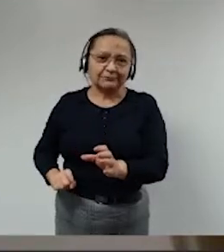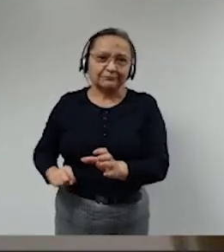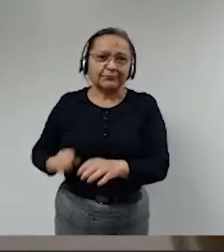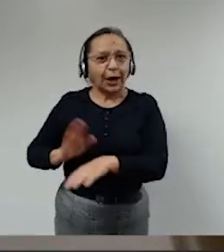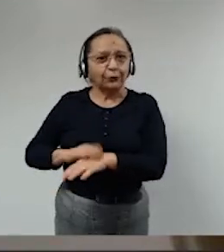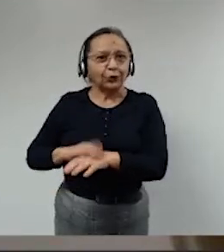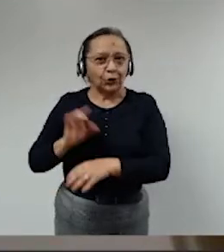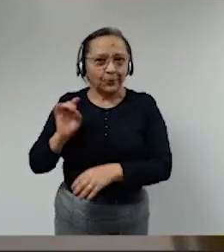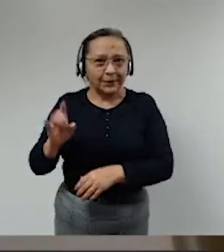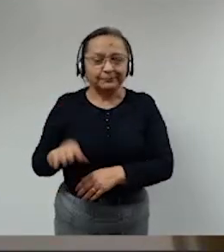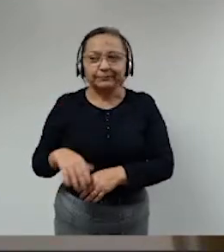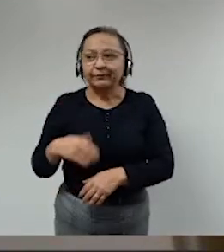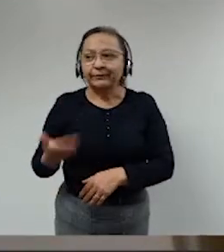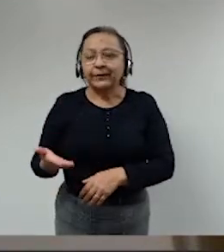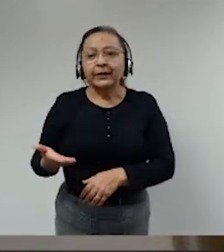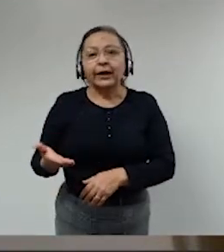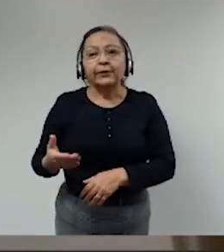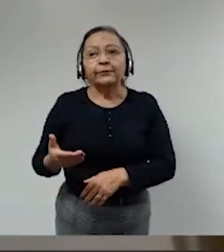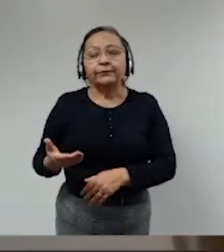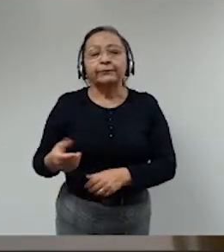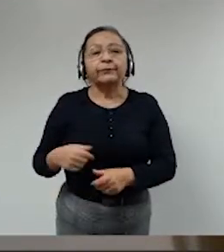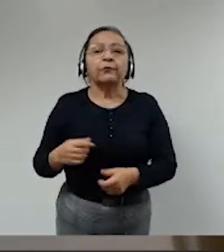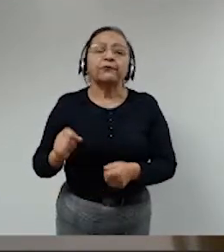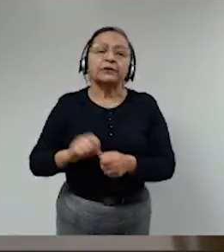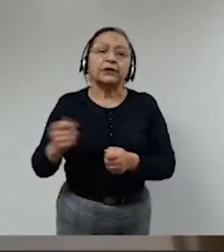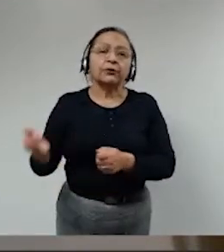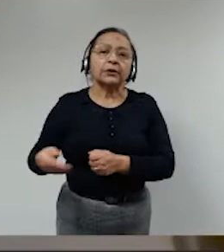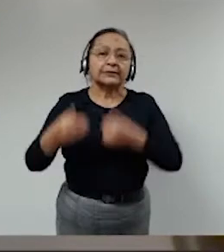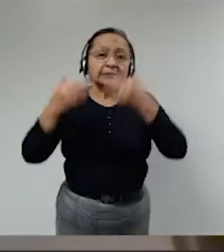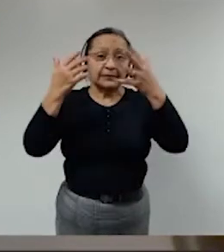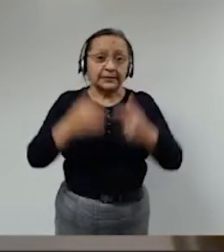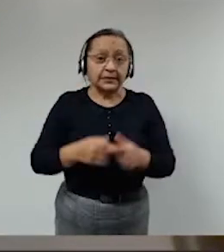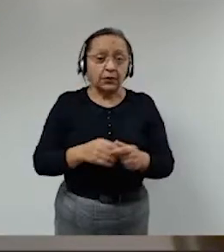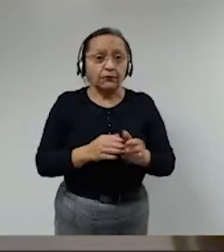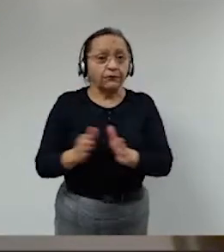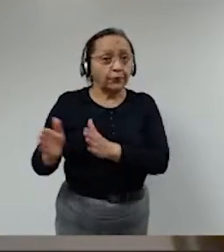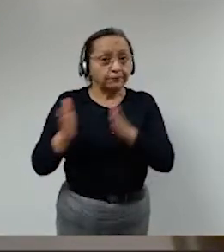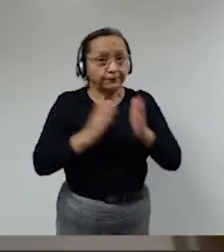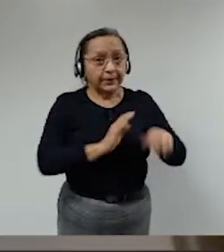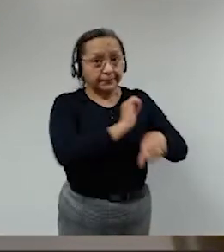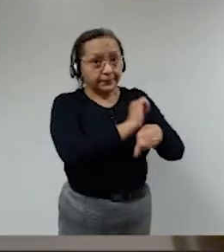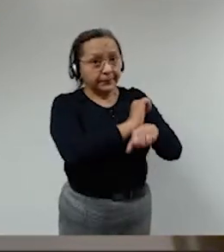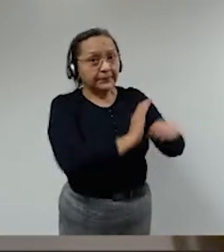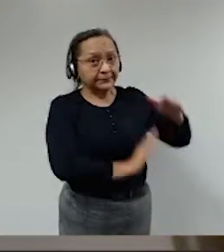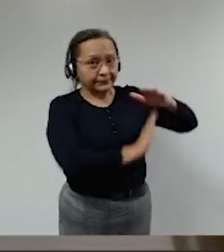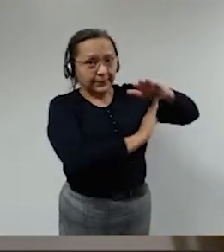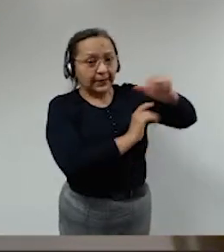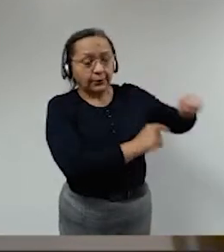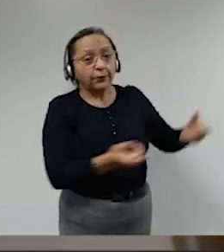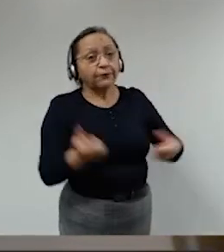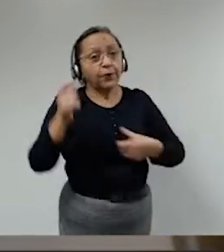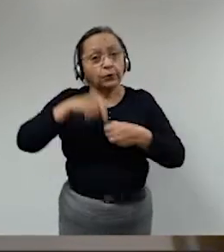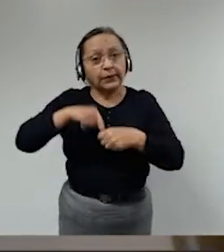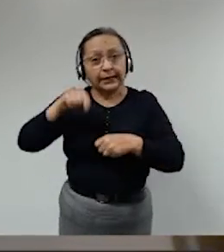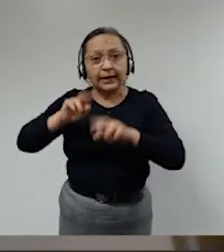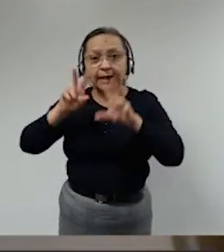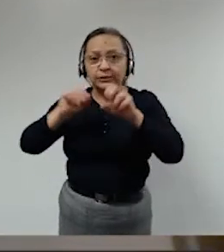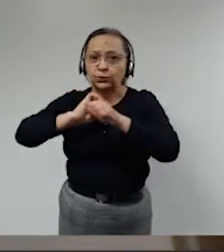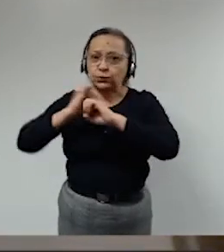Então, eu vou fazer um pouco essa digressão e depois vou voltar à questão da pandemia, tá?